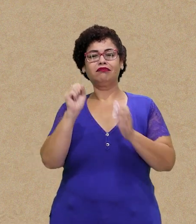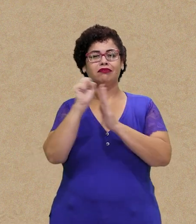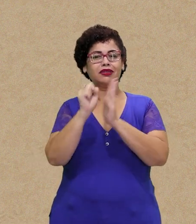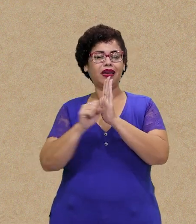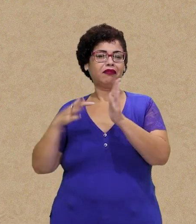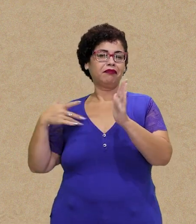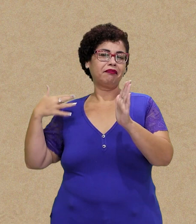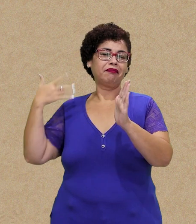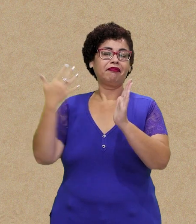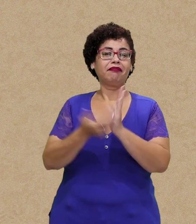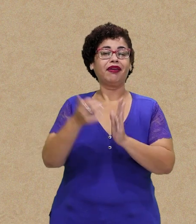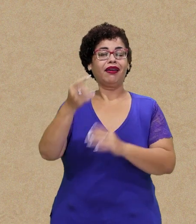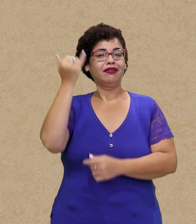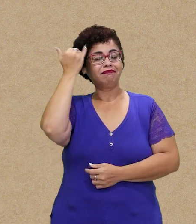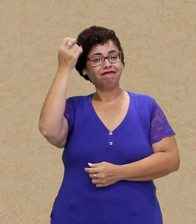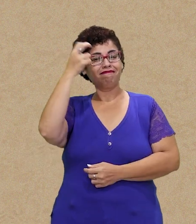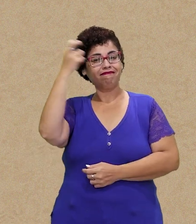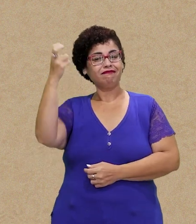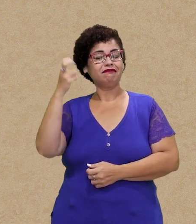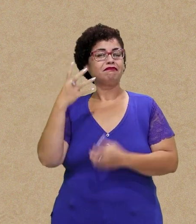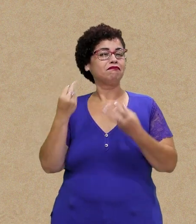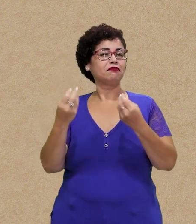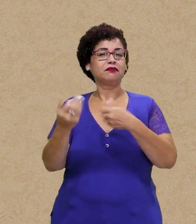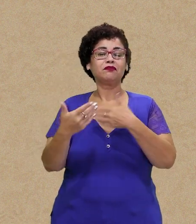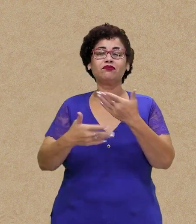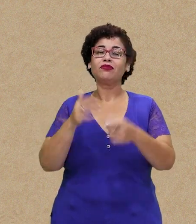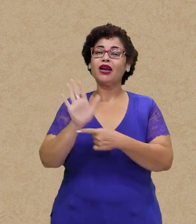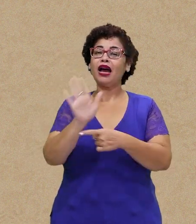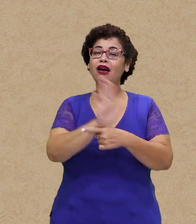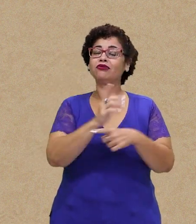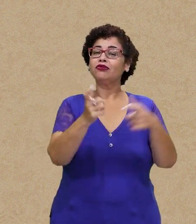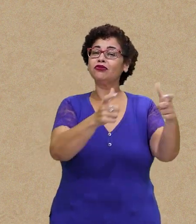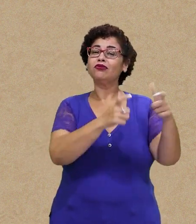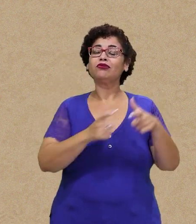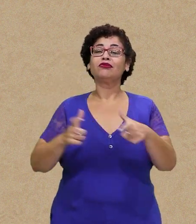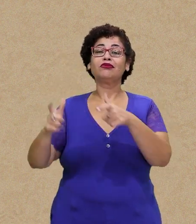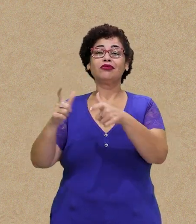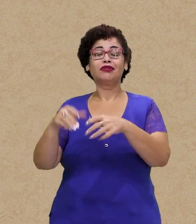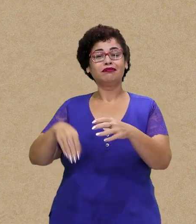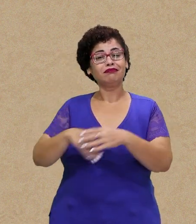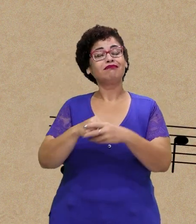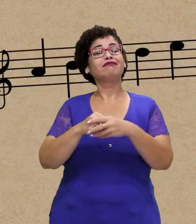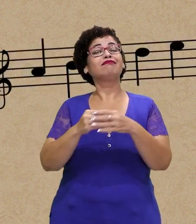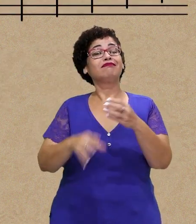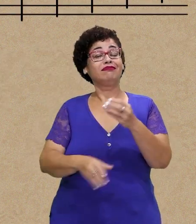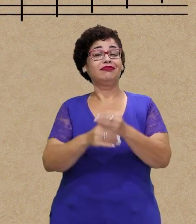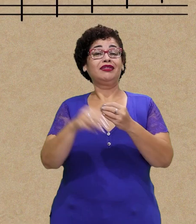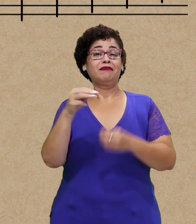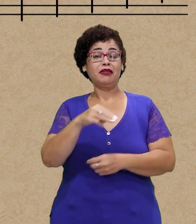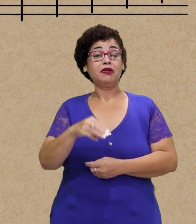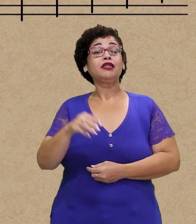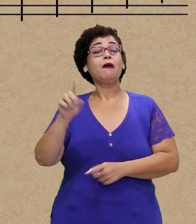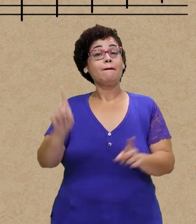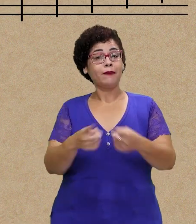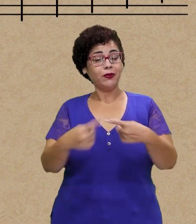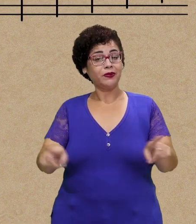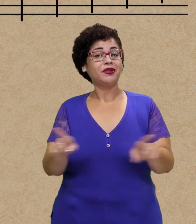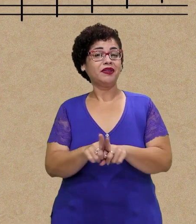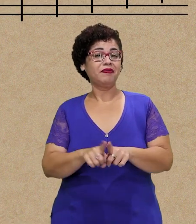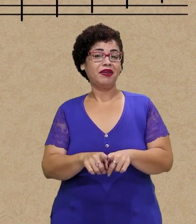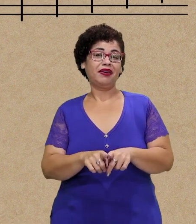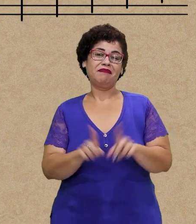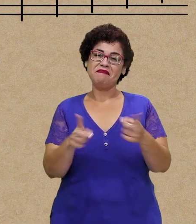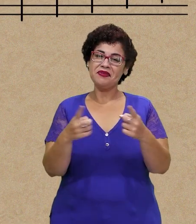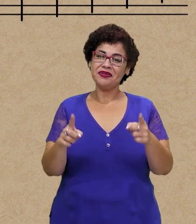dos séculos como uma mente brilhante que deixou várias contribuições em diferentes áreas. Uma delas, a música.